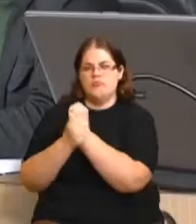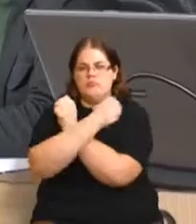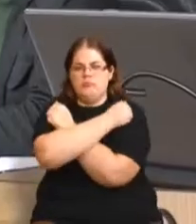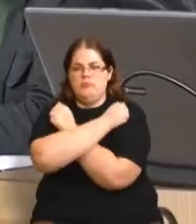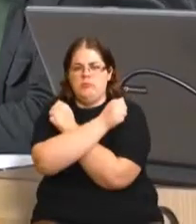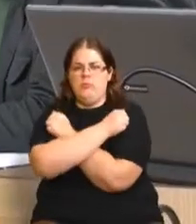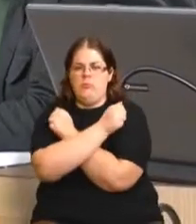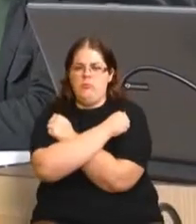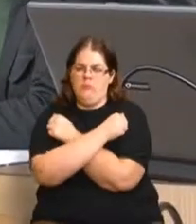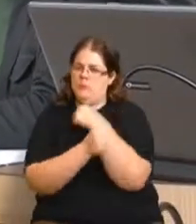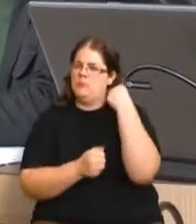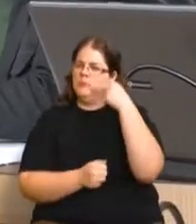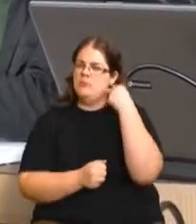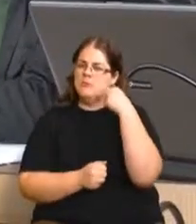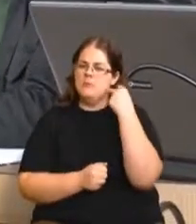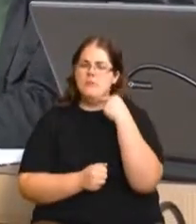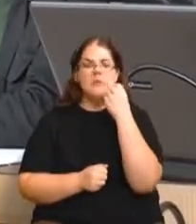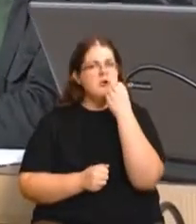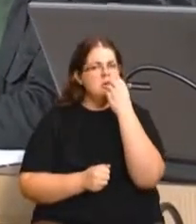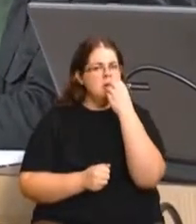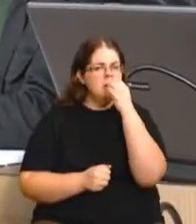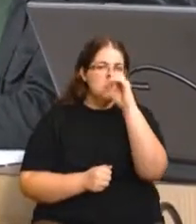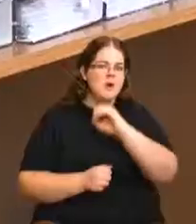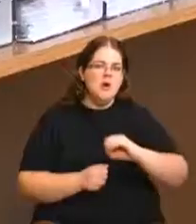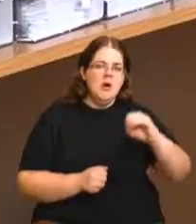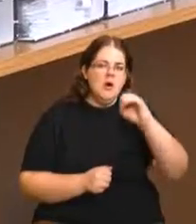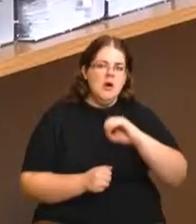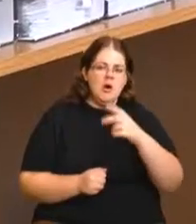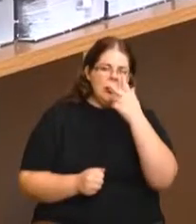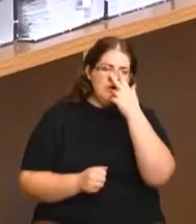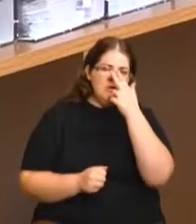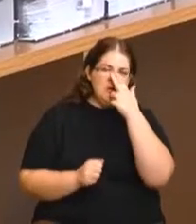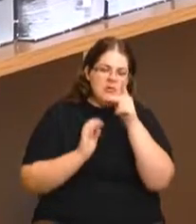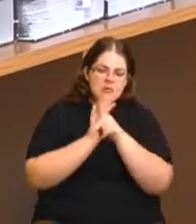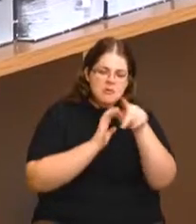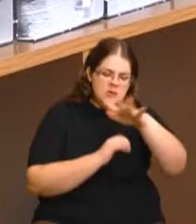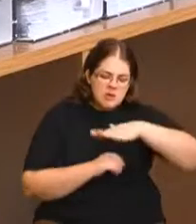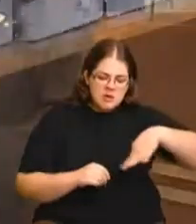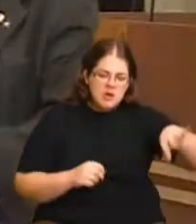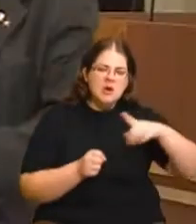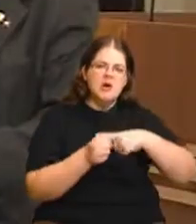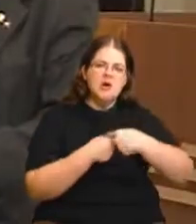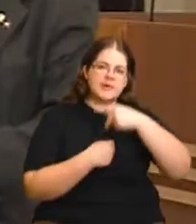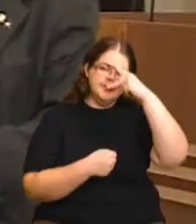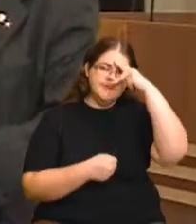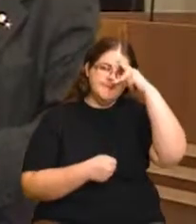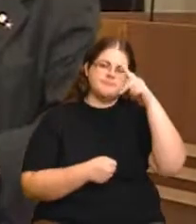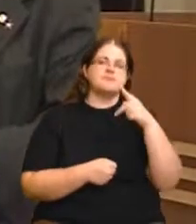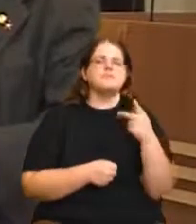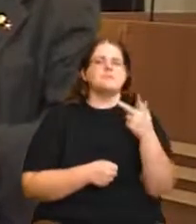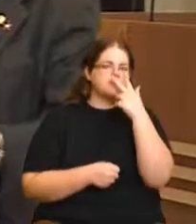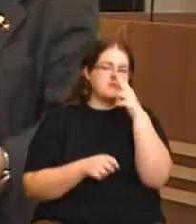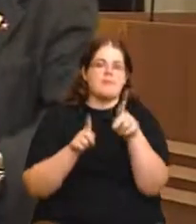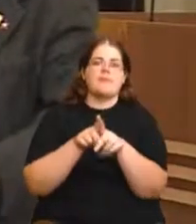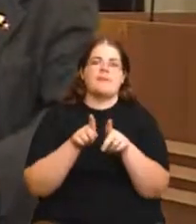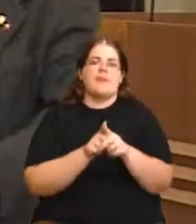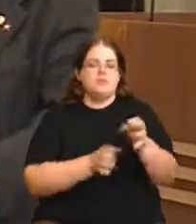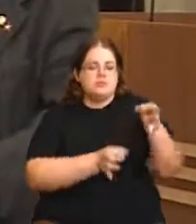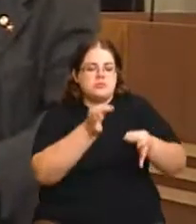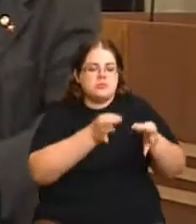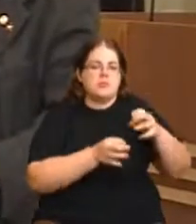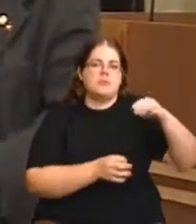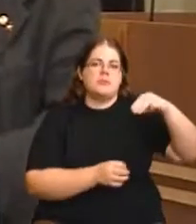nós foi positivo, porque teve saldo, e está tendo a repercussão que teve a CPI da Saúde no nosso município, visto que o próprio Ministério Público